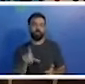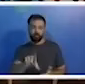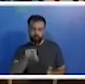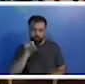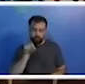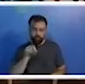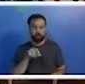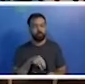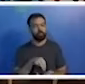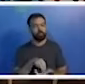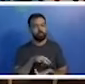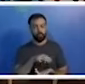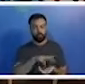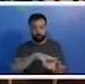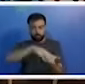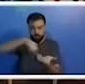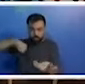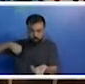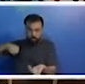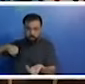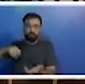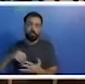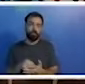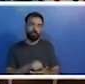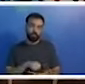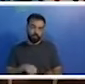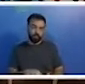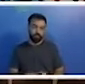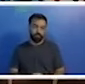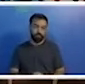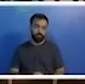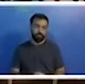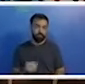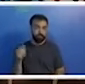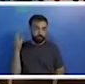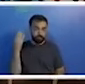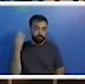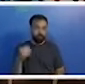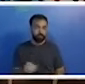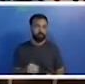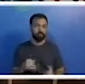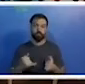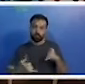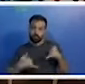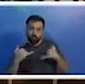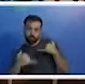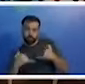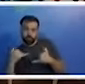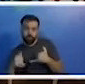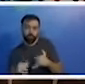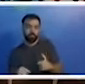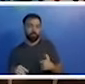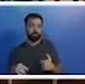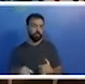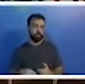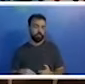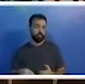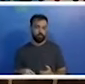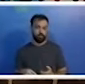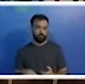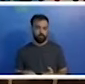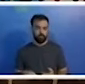das mensagens que seu grupo recebeu e registrei a vocês se lembram que ontem nós fizemos uma brincadeira para fazer a